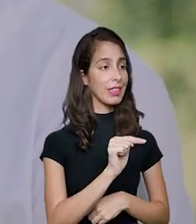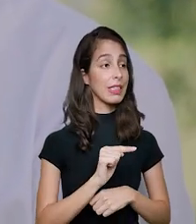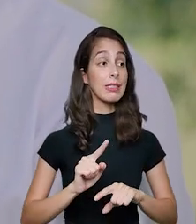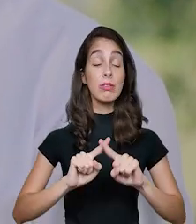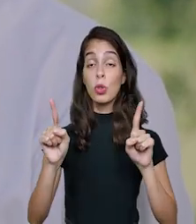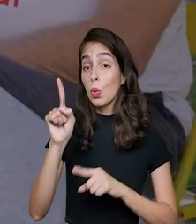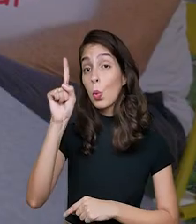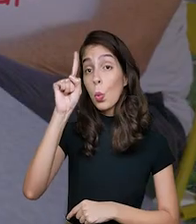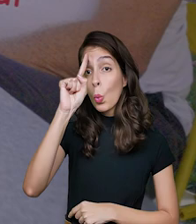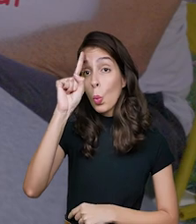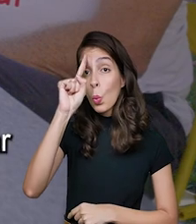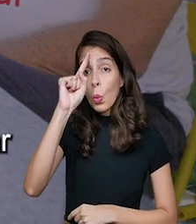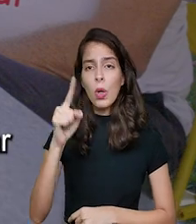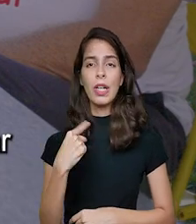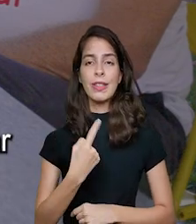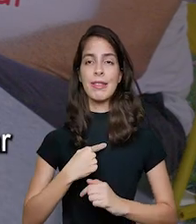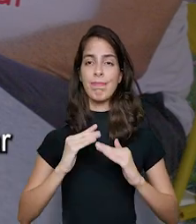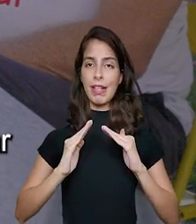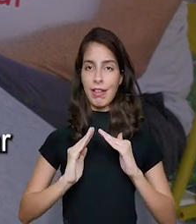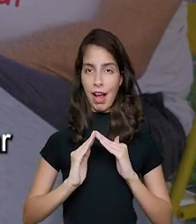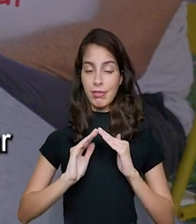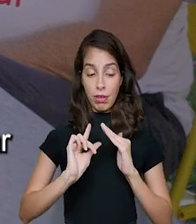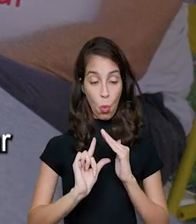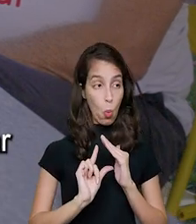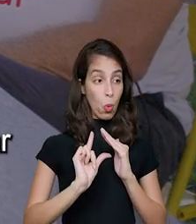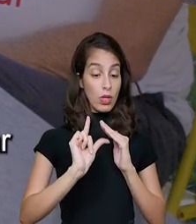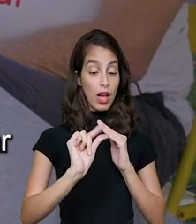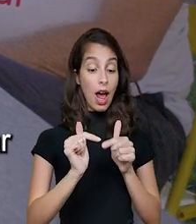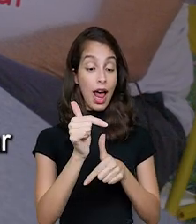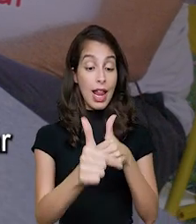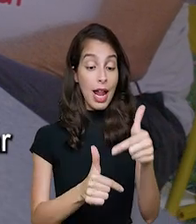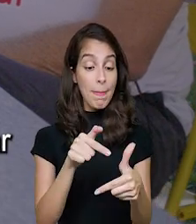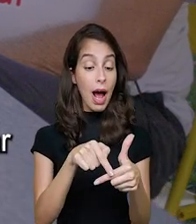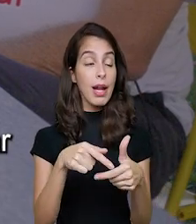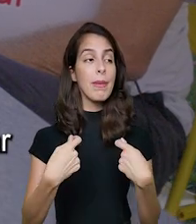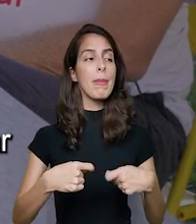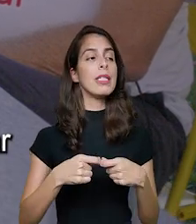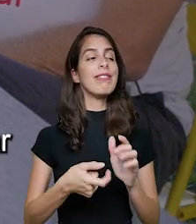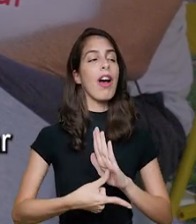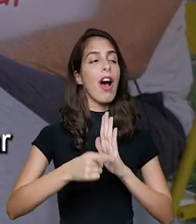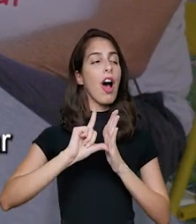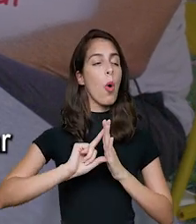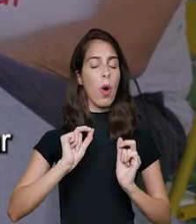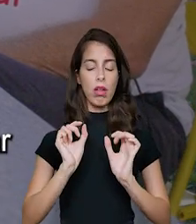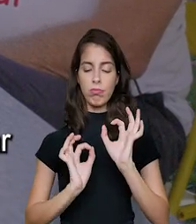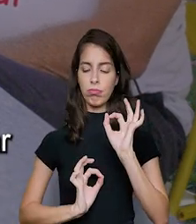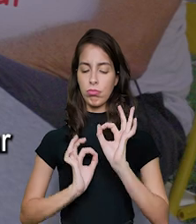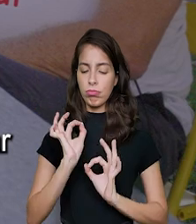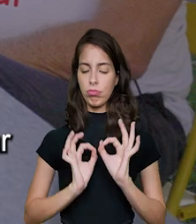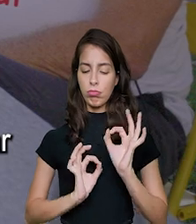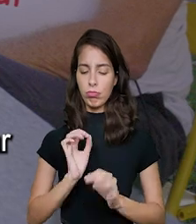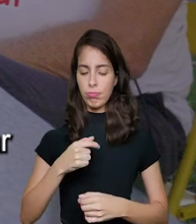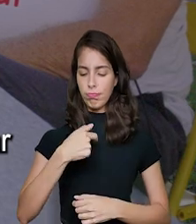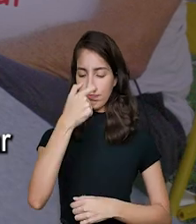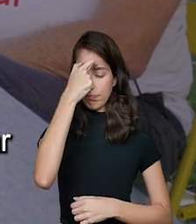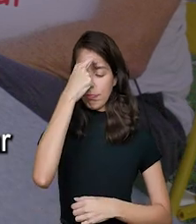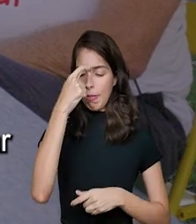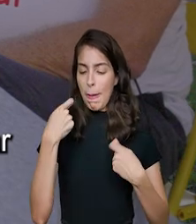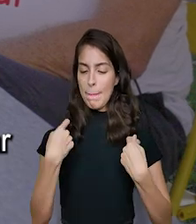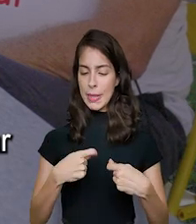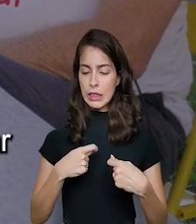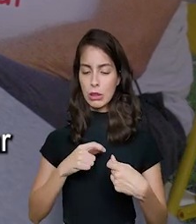nós saímos das nossas nossas casas para trabalhar a gente tem que est né pronto para eh trabalhar nesse